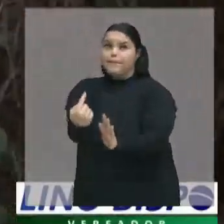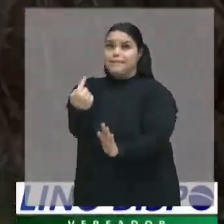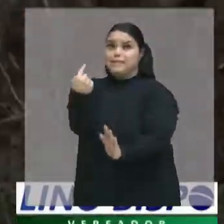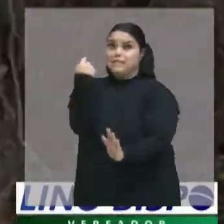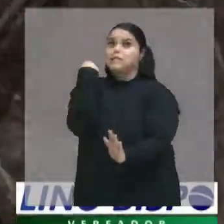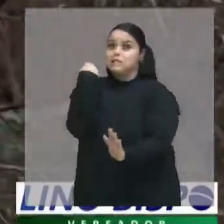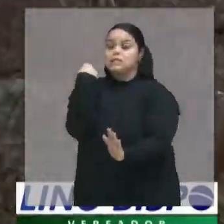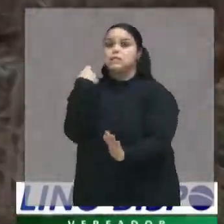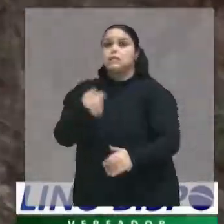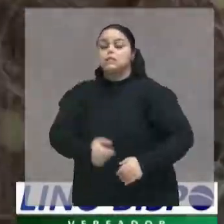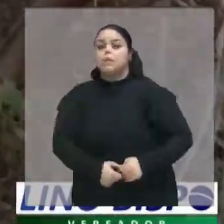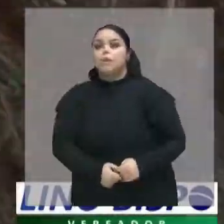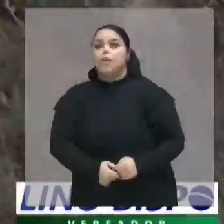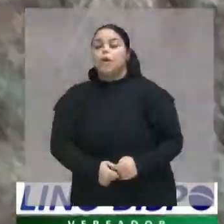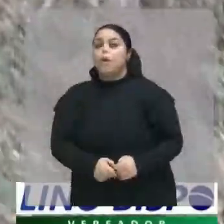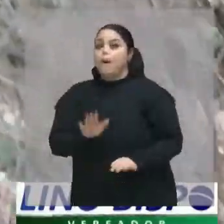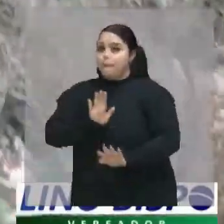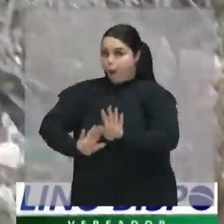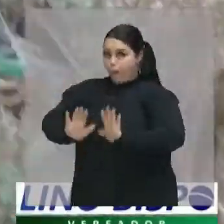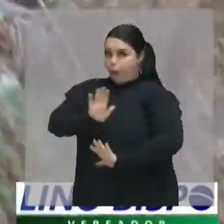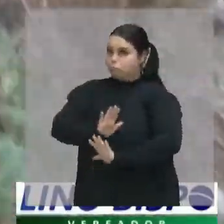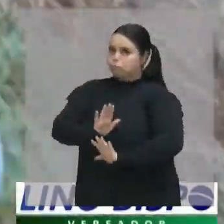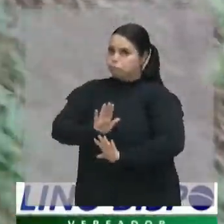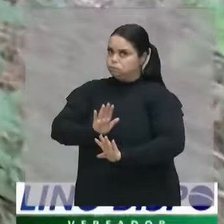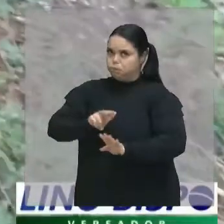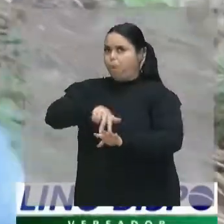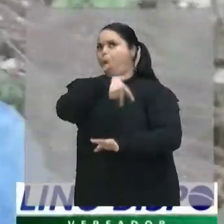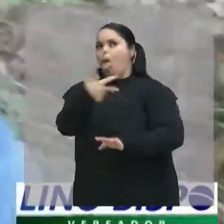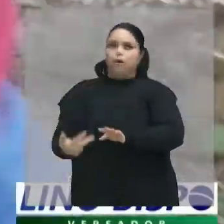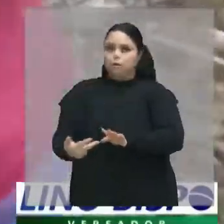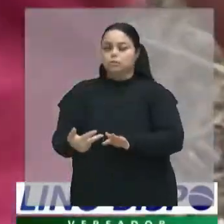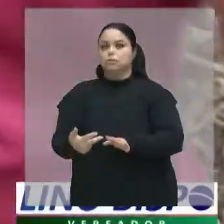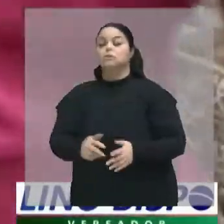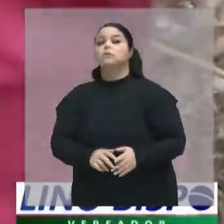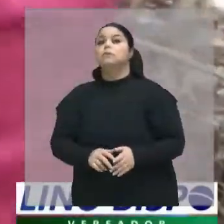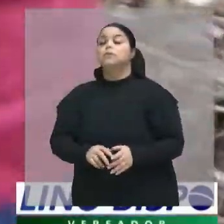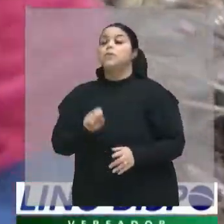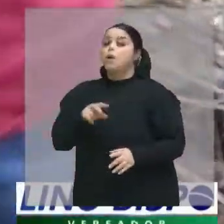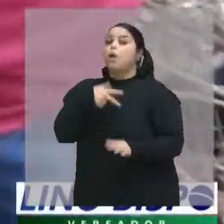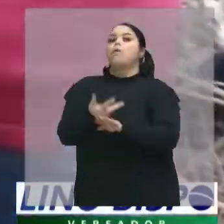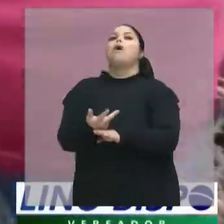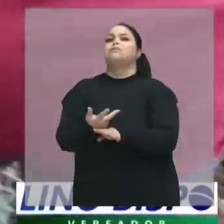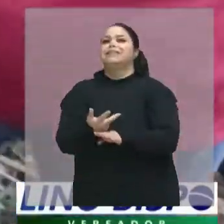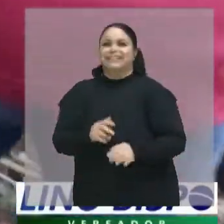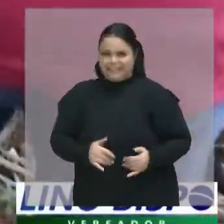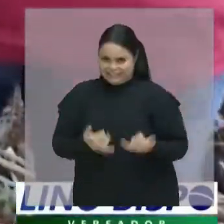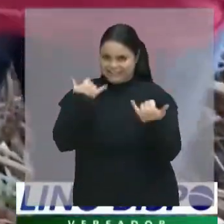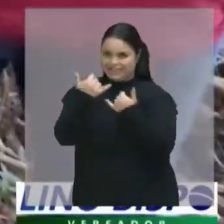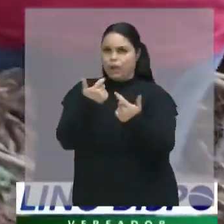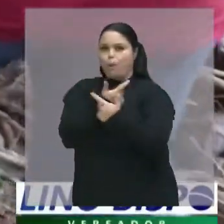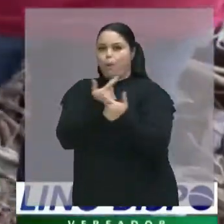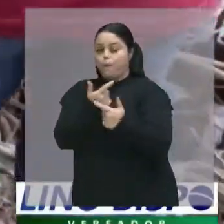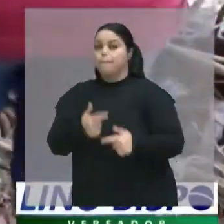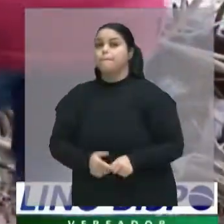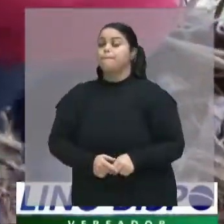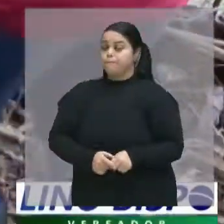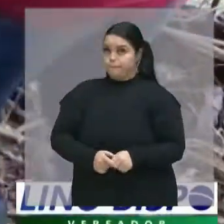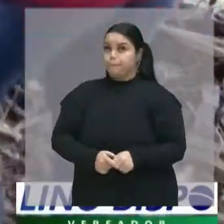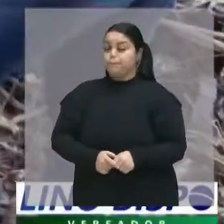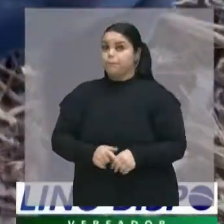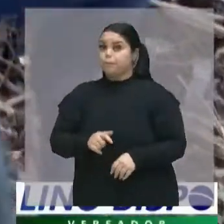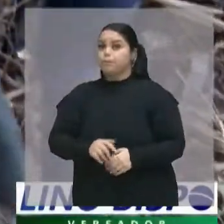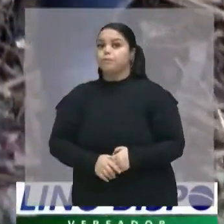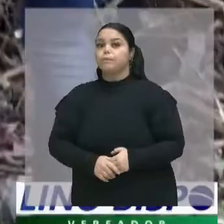tá? Tomar cuidado aqui para não cair. Mas se cair do chão não passa, como diz o ditado.